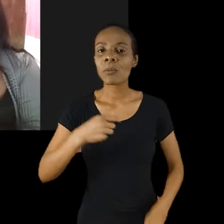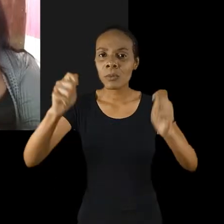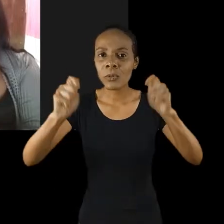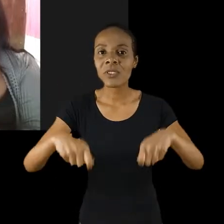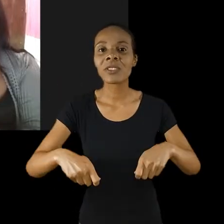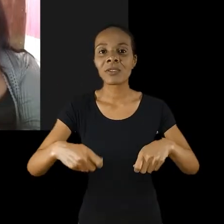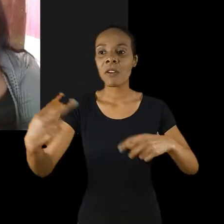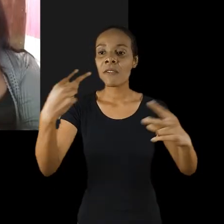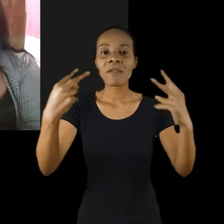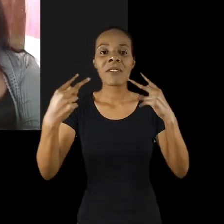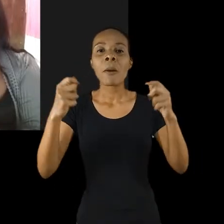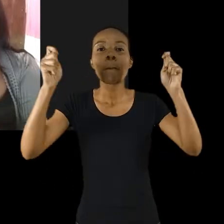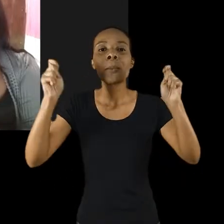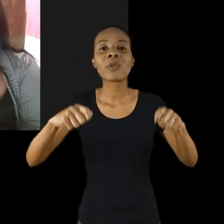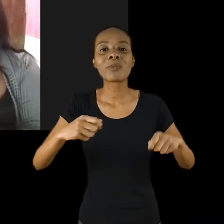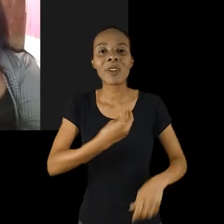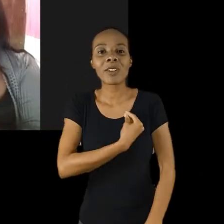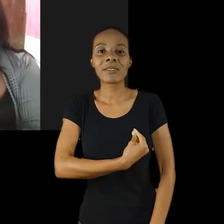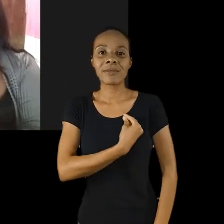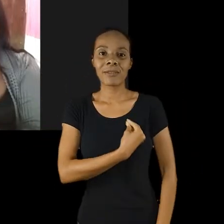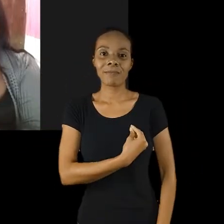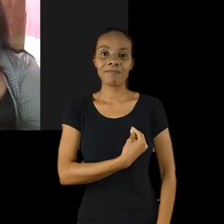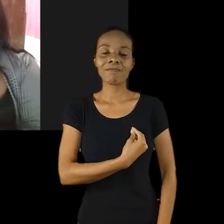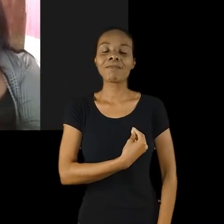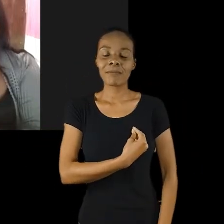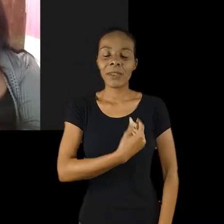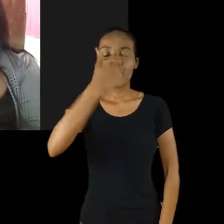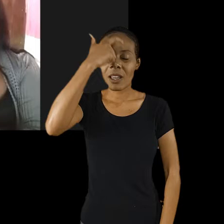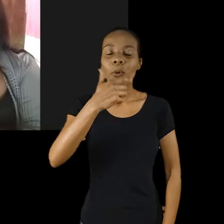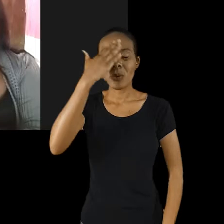Ficar viva. É isso que eu acredito.